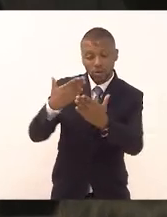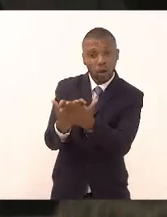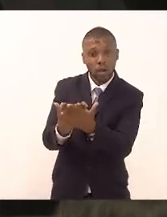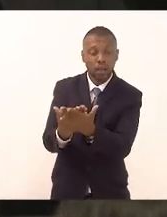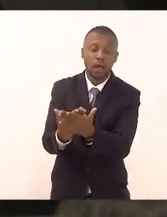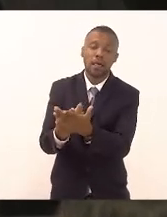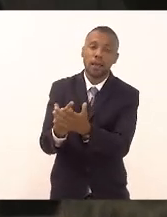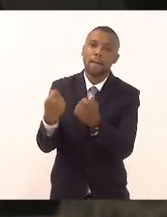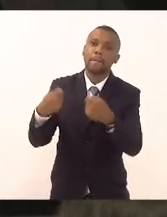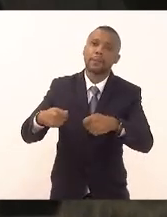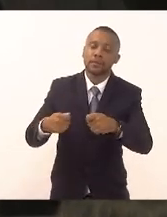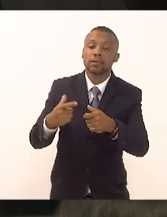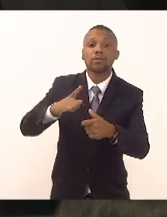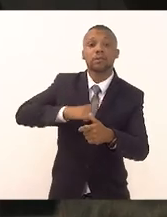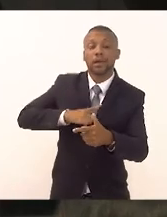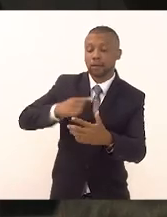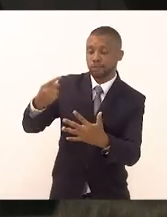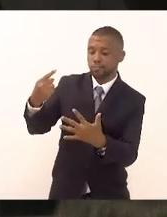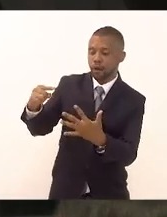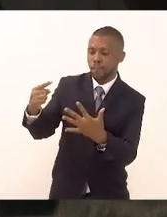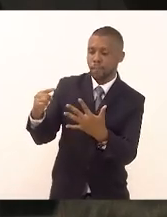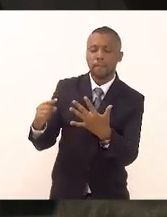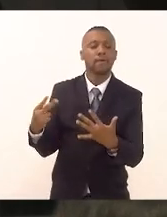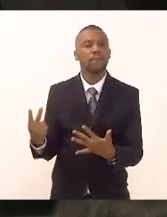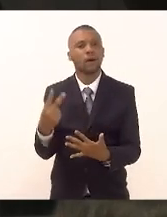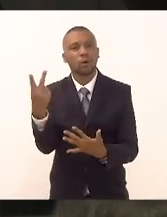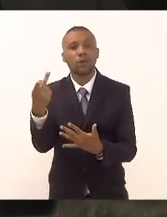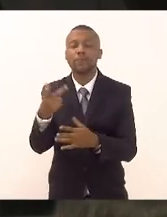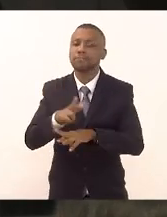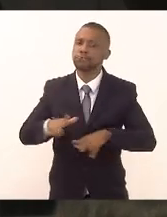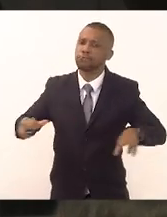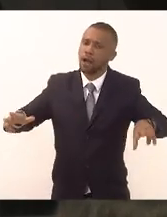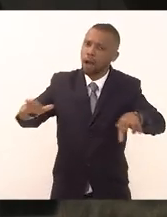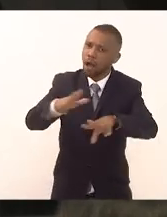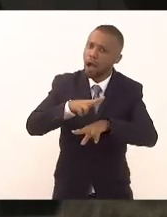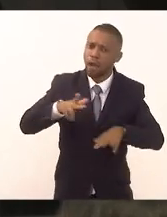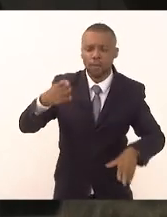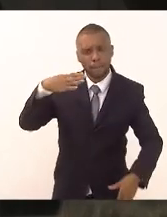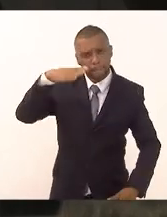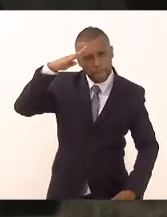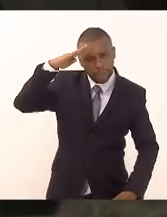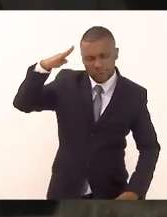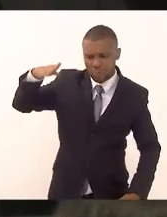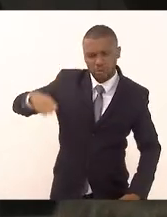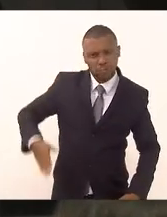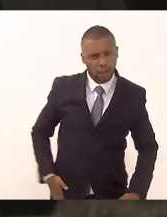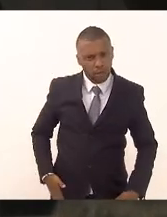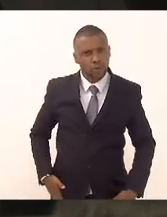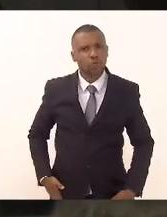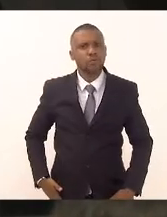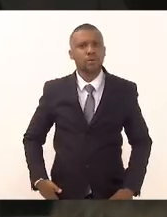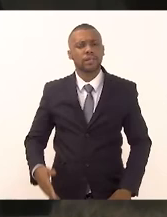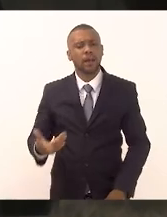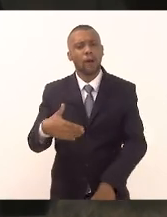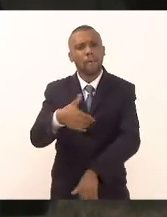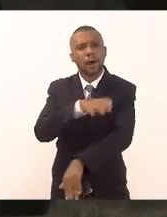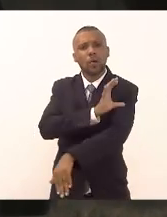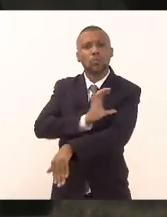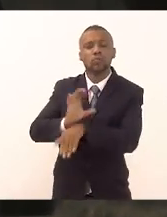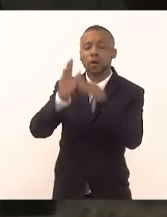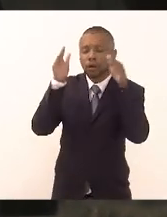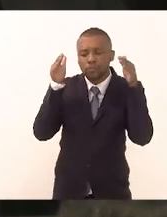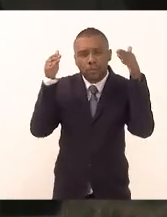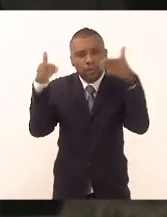valores plurais. Os valores e princípios militares, os valores e princípios do militarismo, que é uma cultura específica,